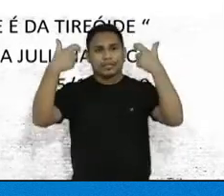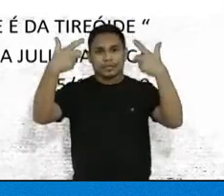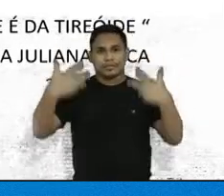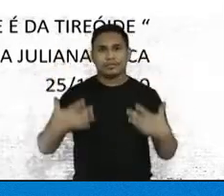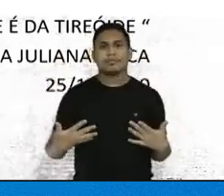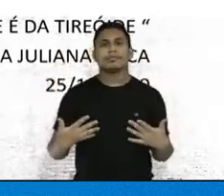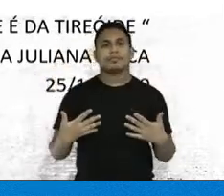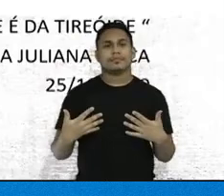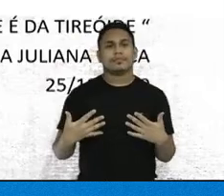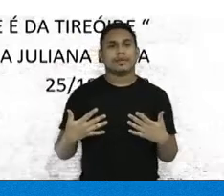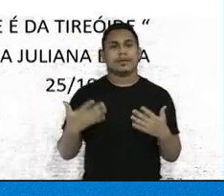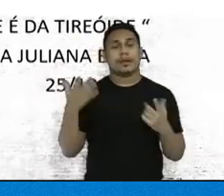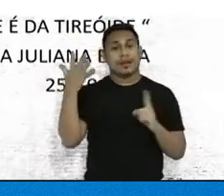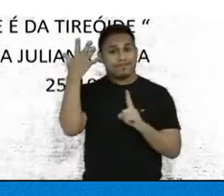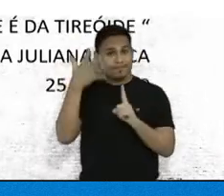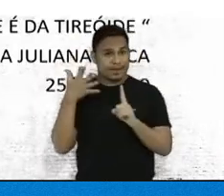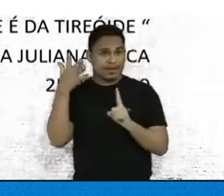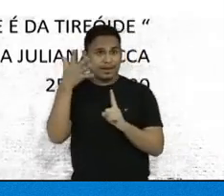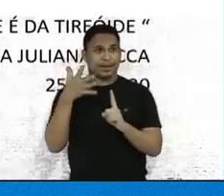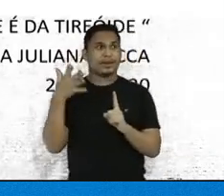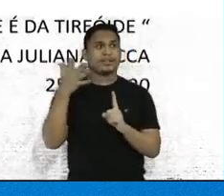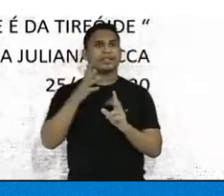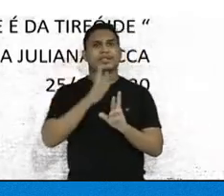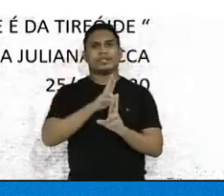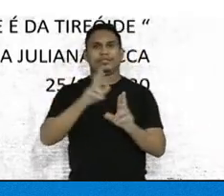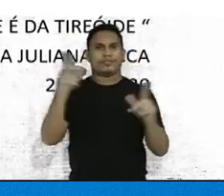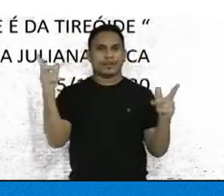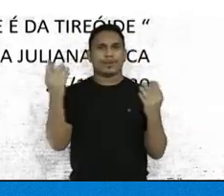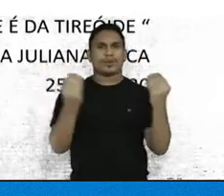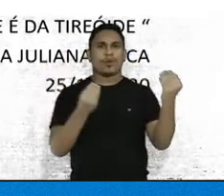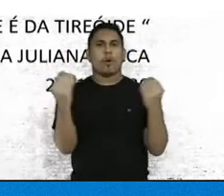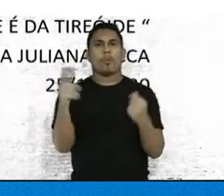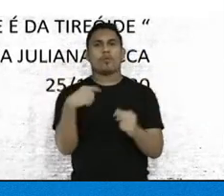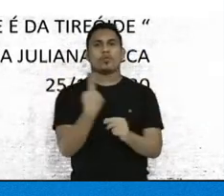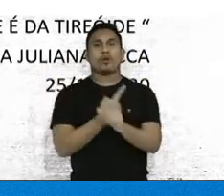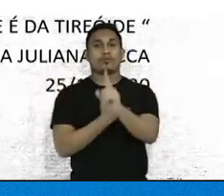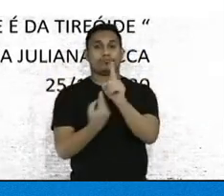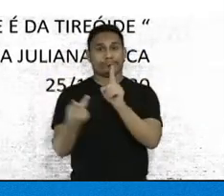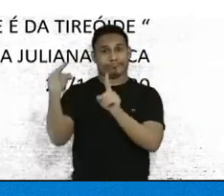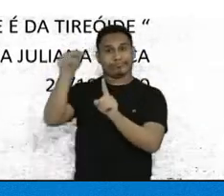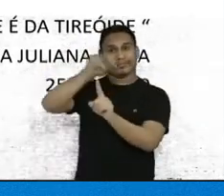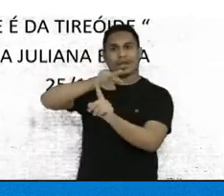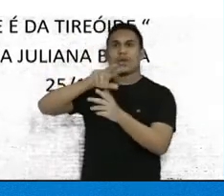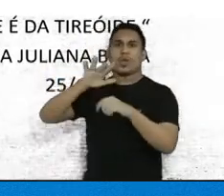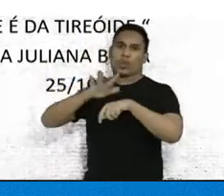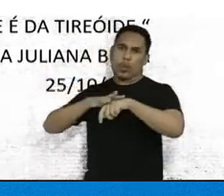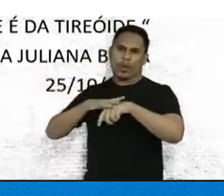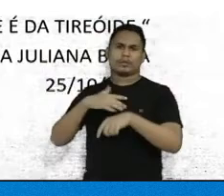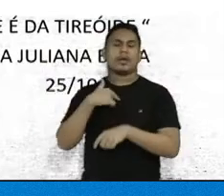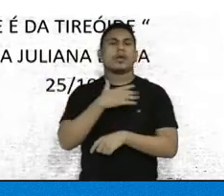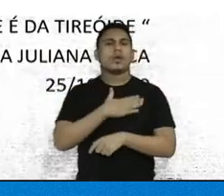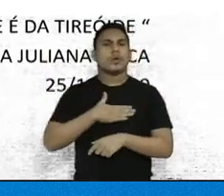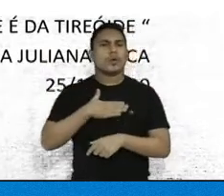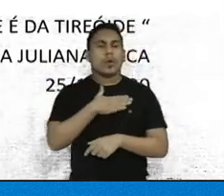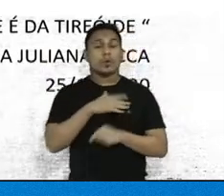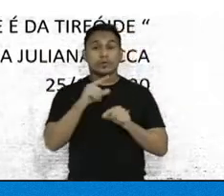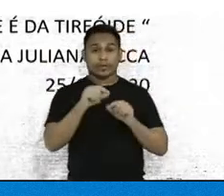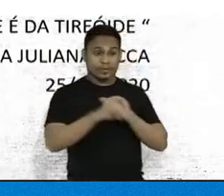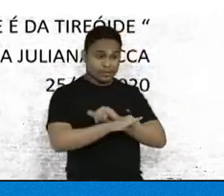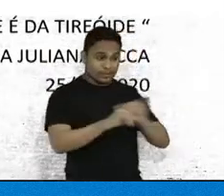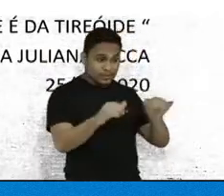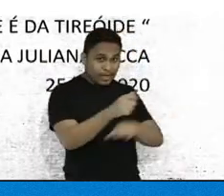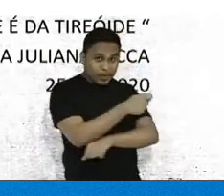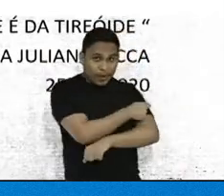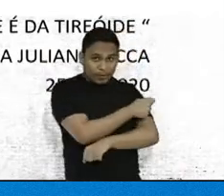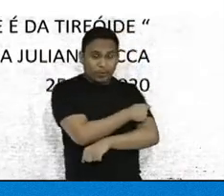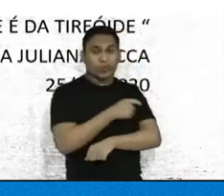forma bastante diferente da gente enxergar uma doença. Eu gosto de dizer aos meus alunos, inclusive, que eles